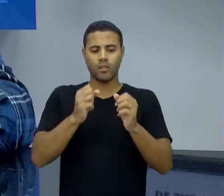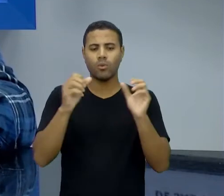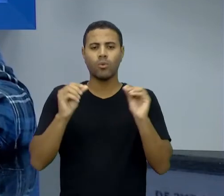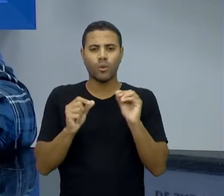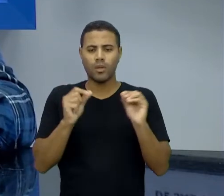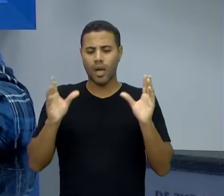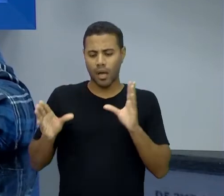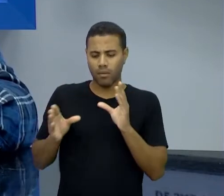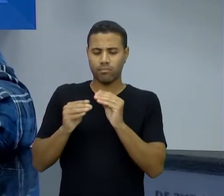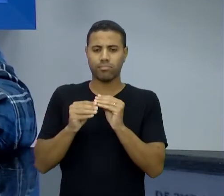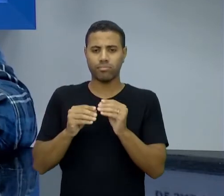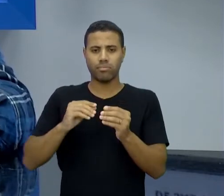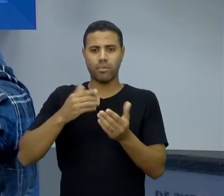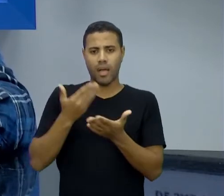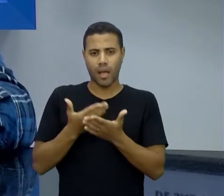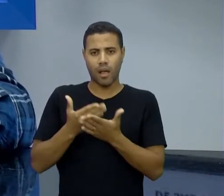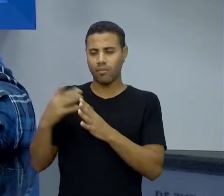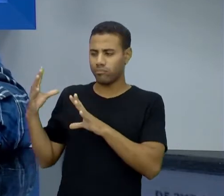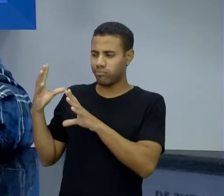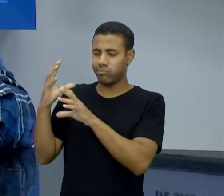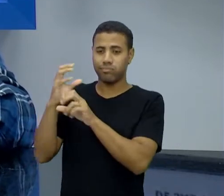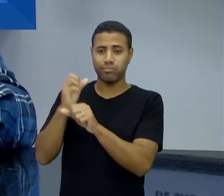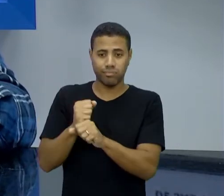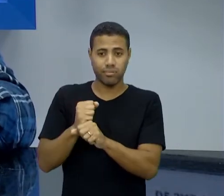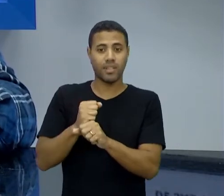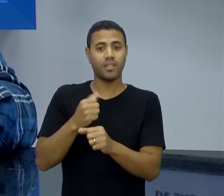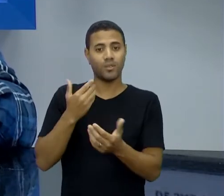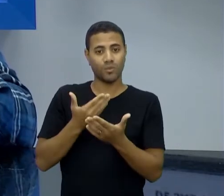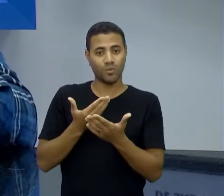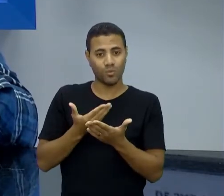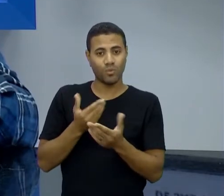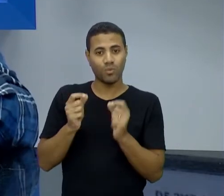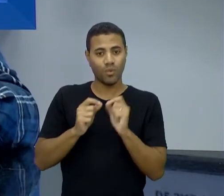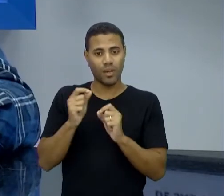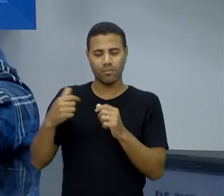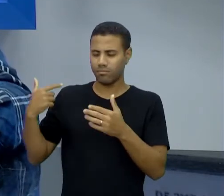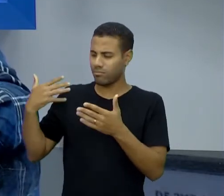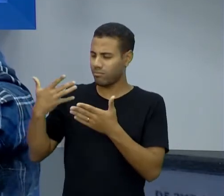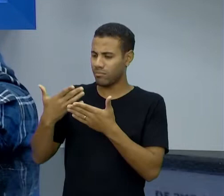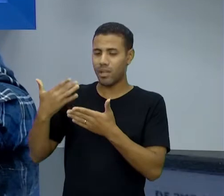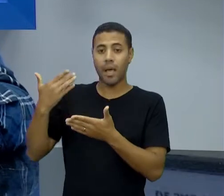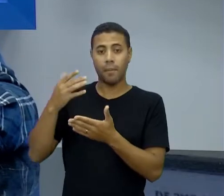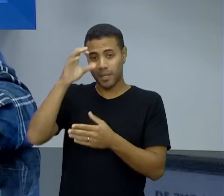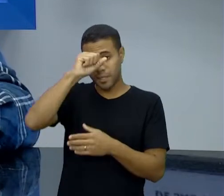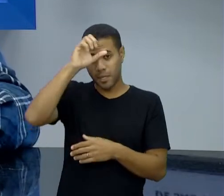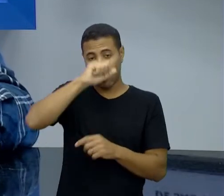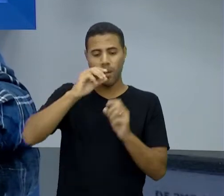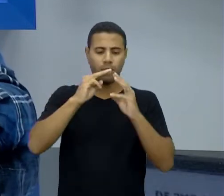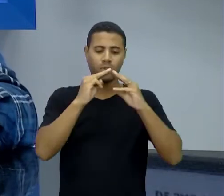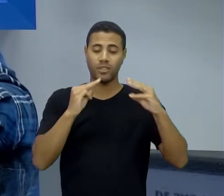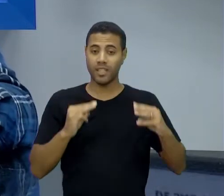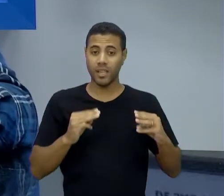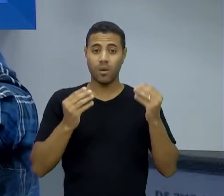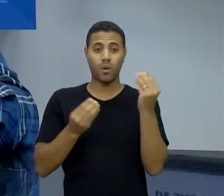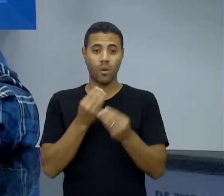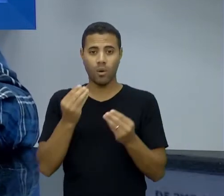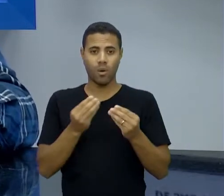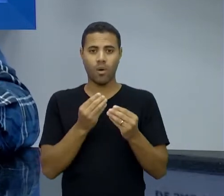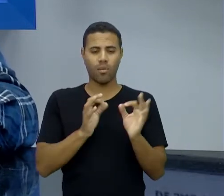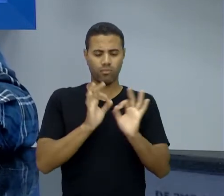teve ao longo aí das últimas aulas, né? Quando a gente falou sobre as definições do que é um museu, como ele